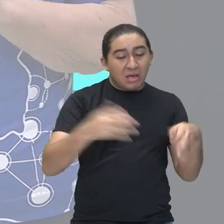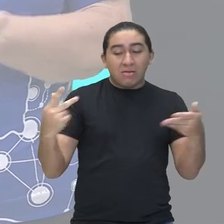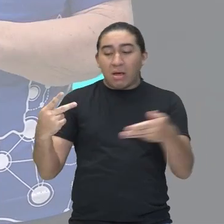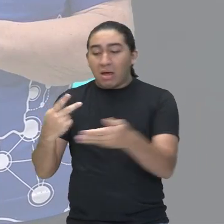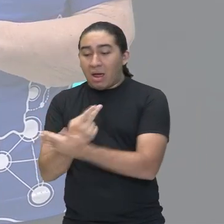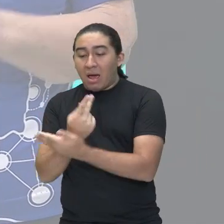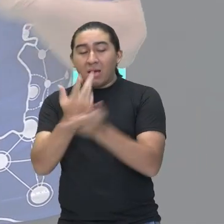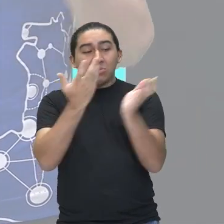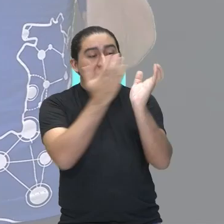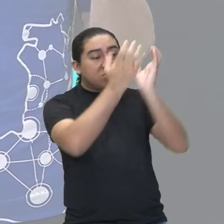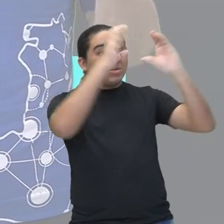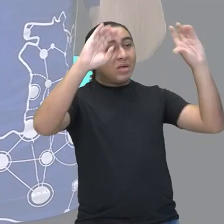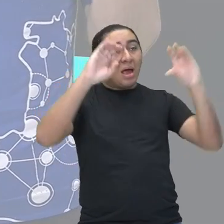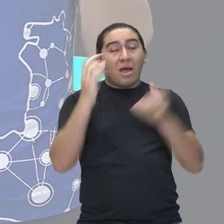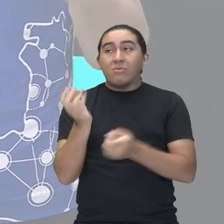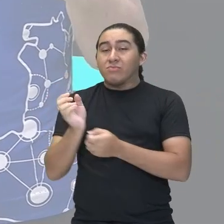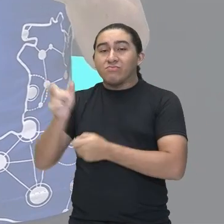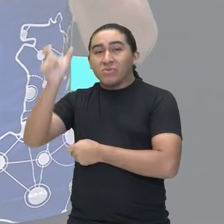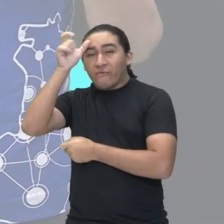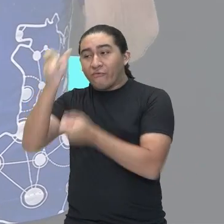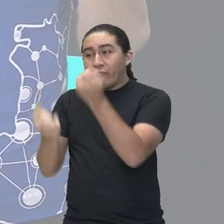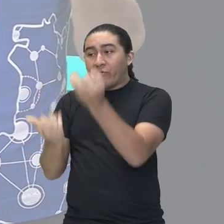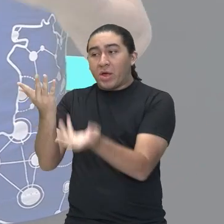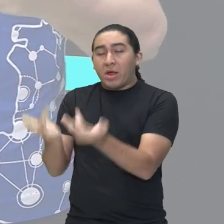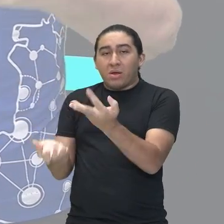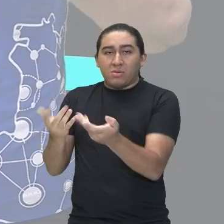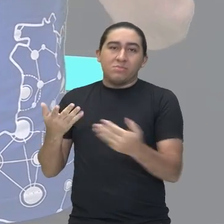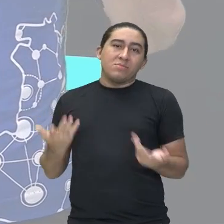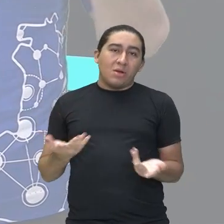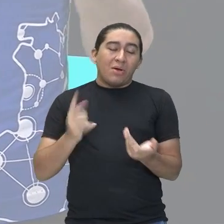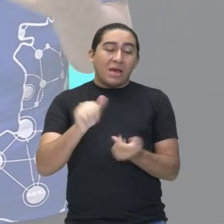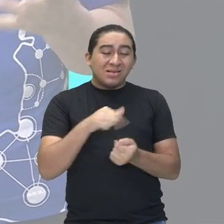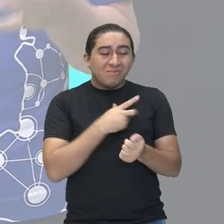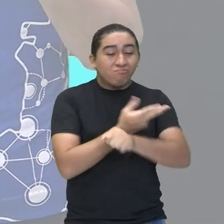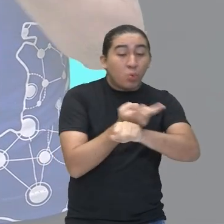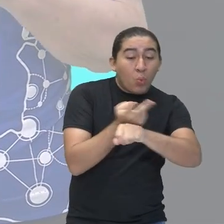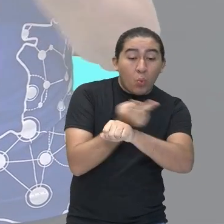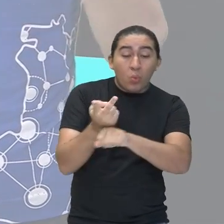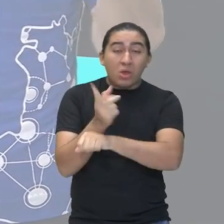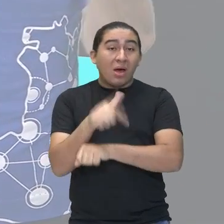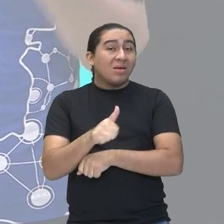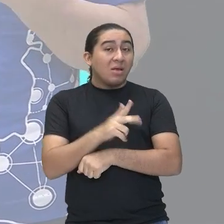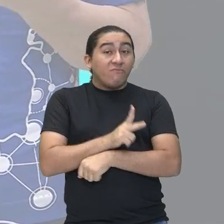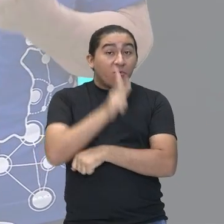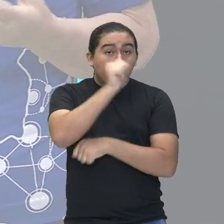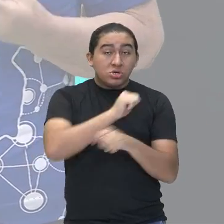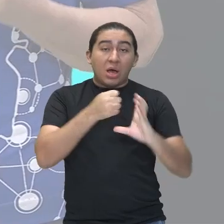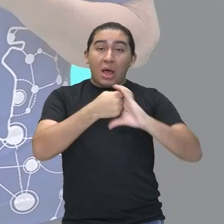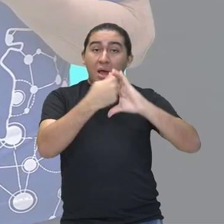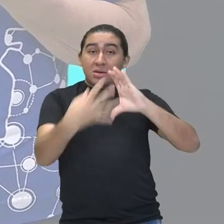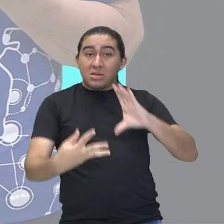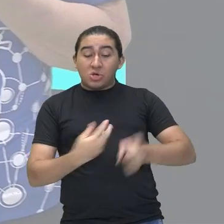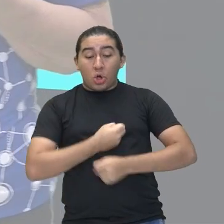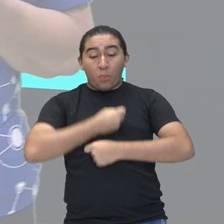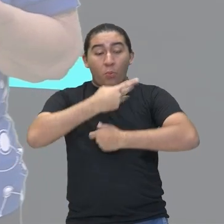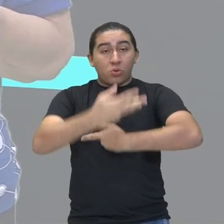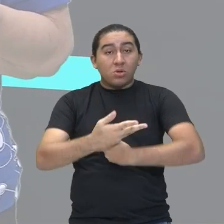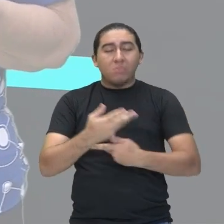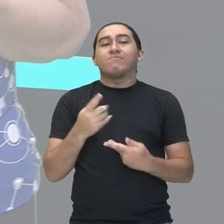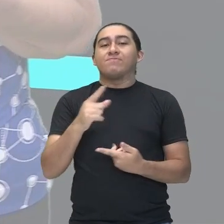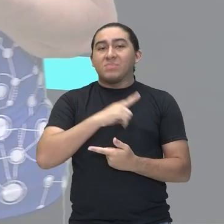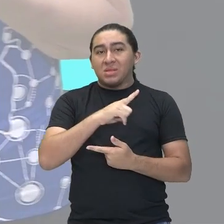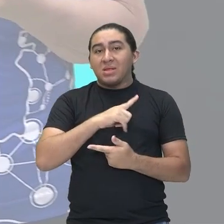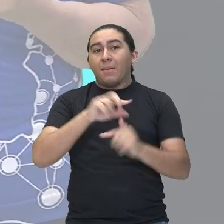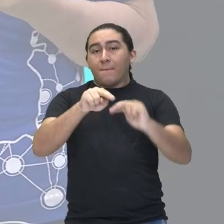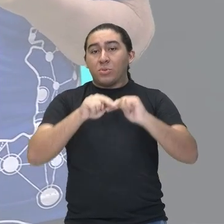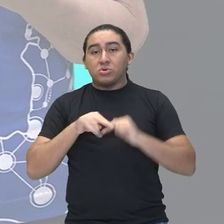e inferno. Então, esse rebuscamento, esse exagero vem por conta